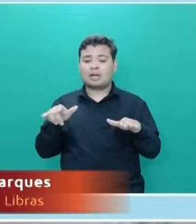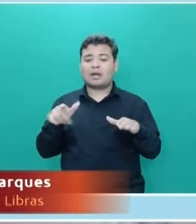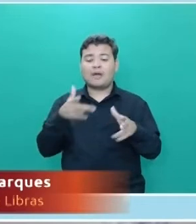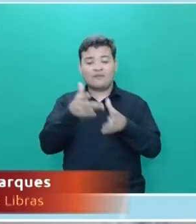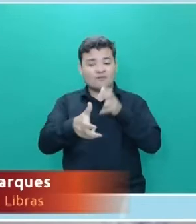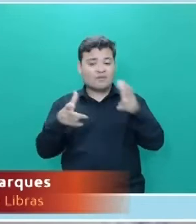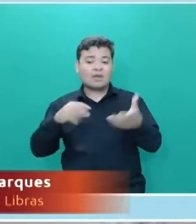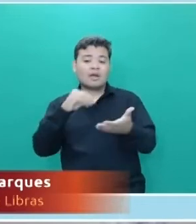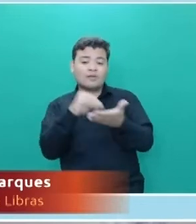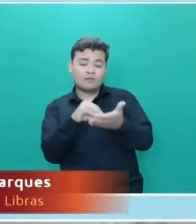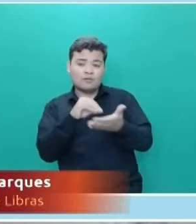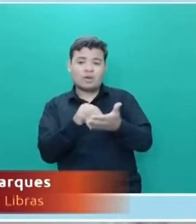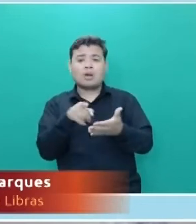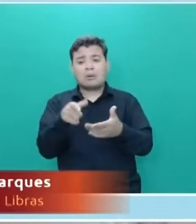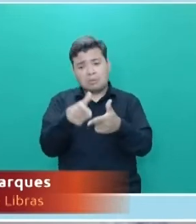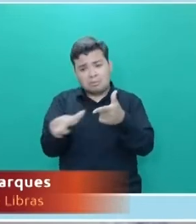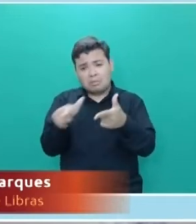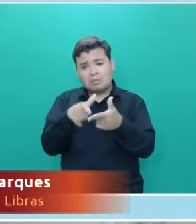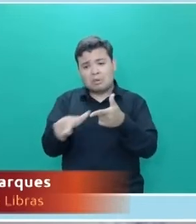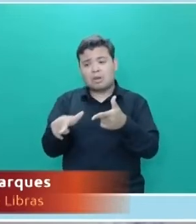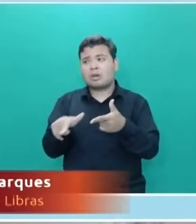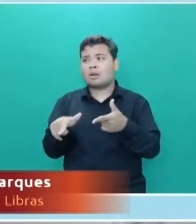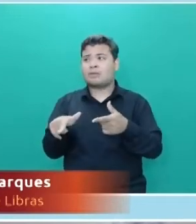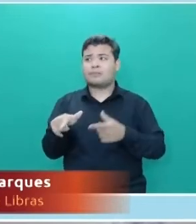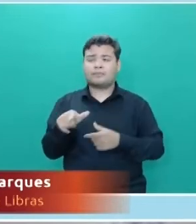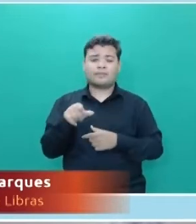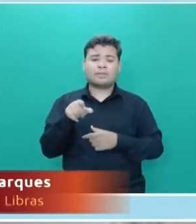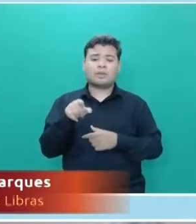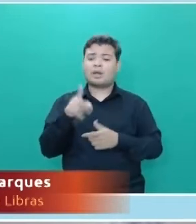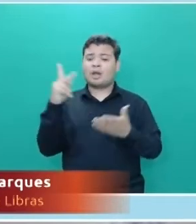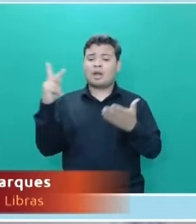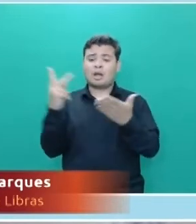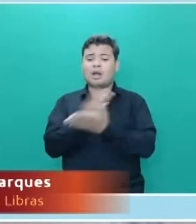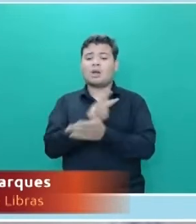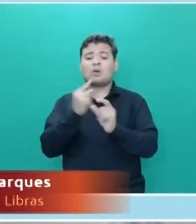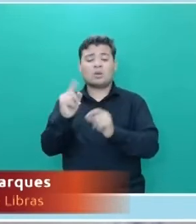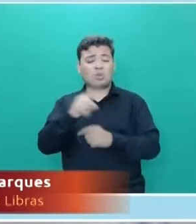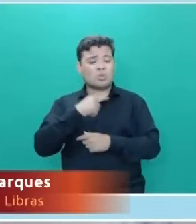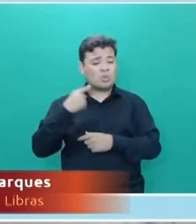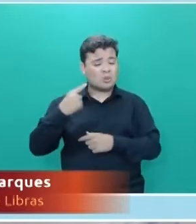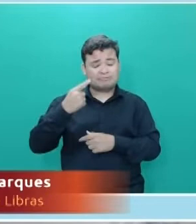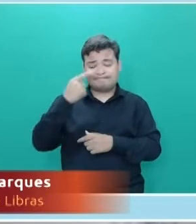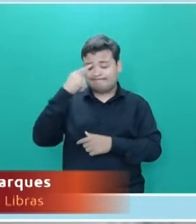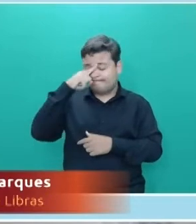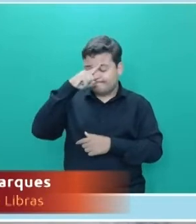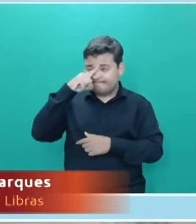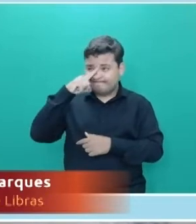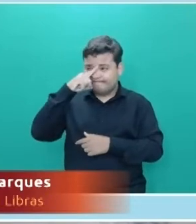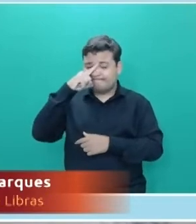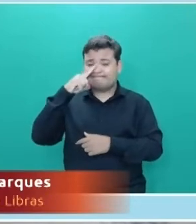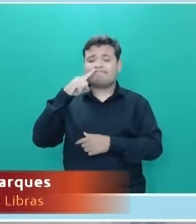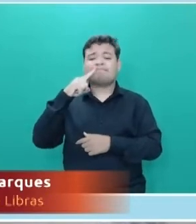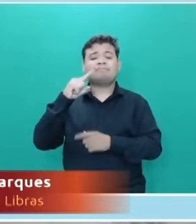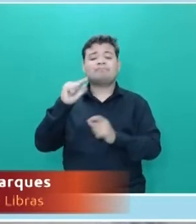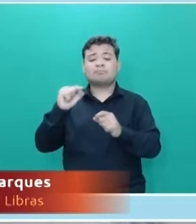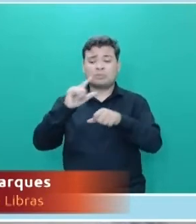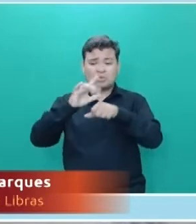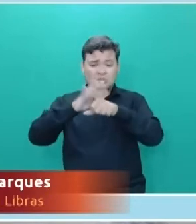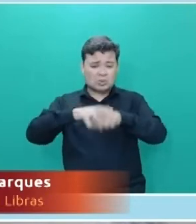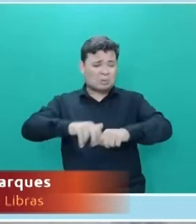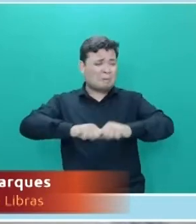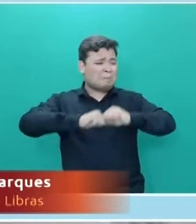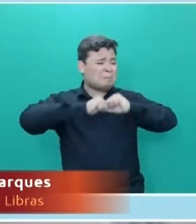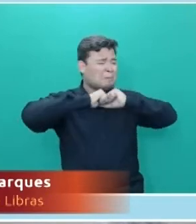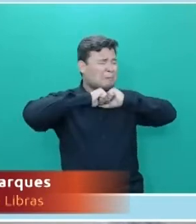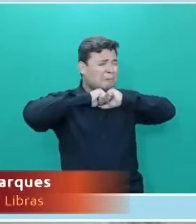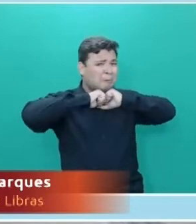vacinação, nós corremos um sério e grande risco dessa doença virar uma nova epidemia lá que a